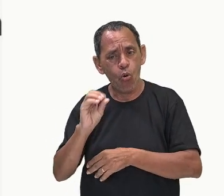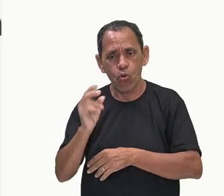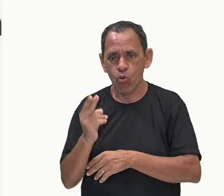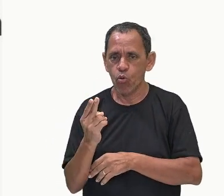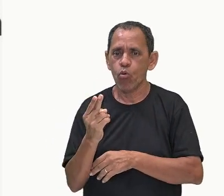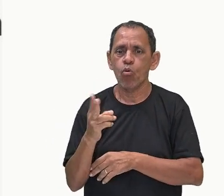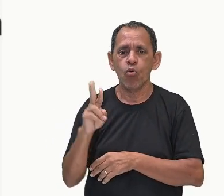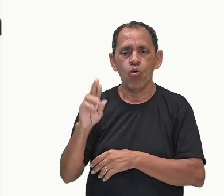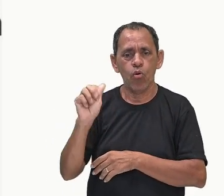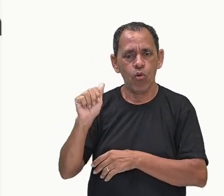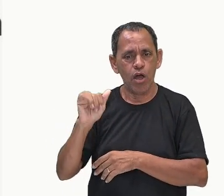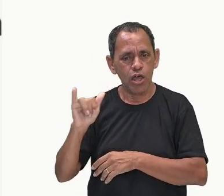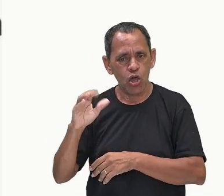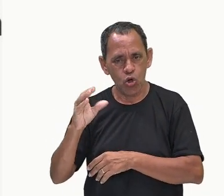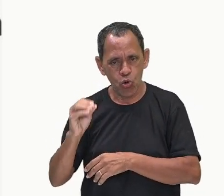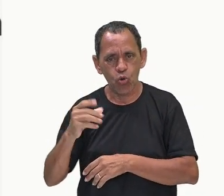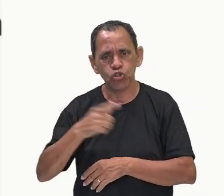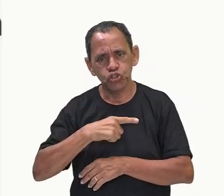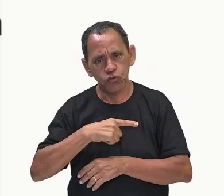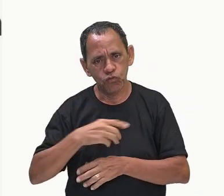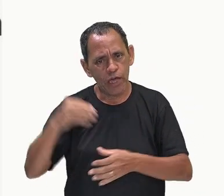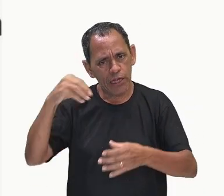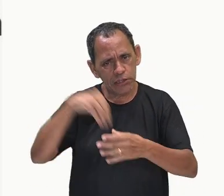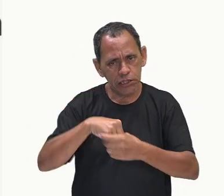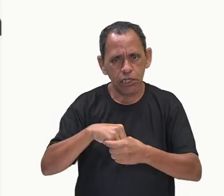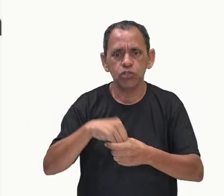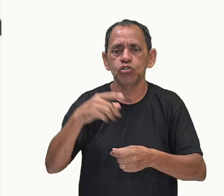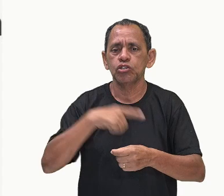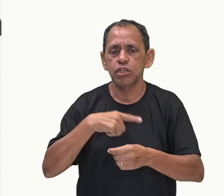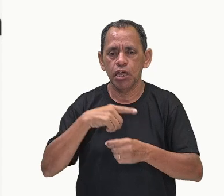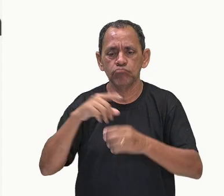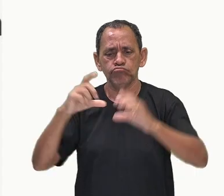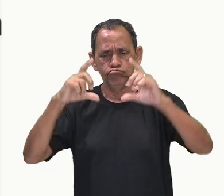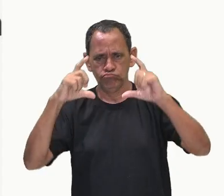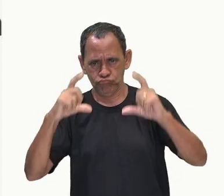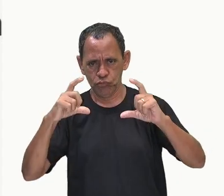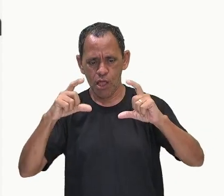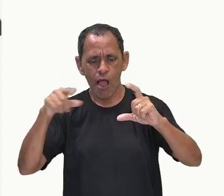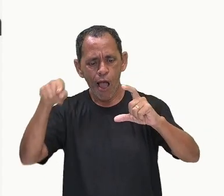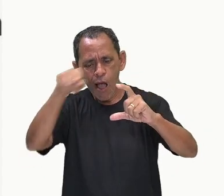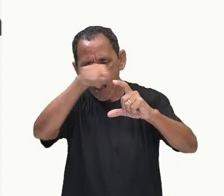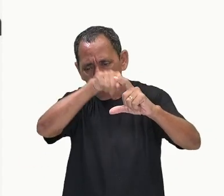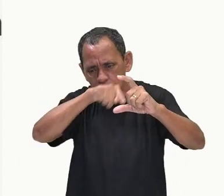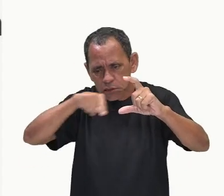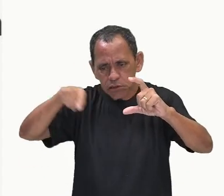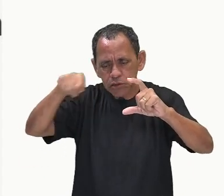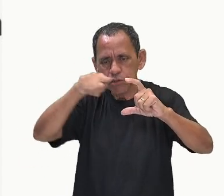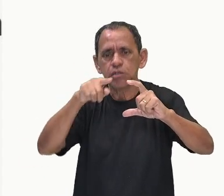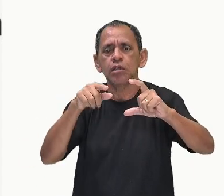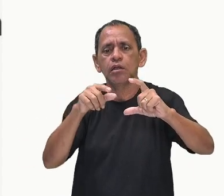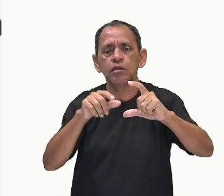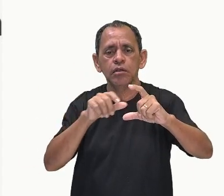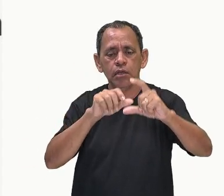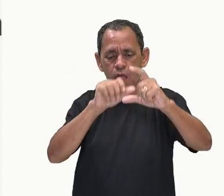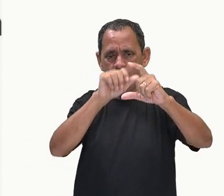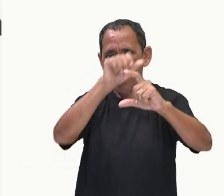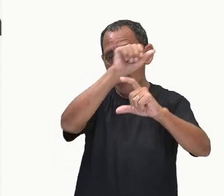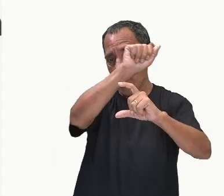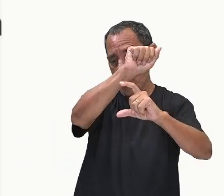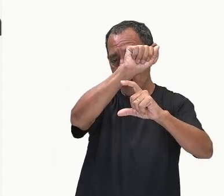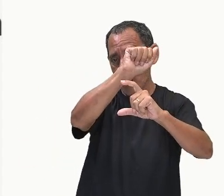essa outra circunferência, tá? Então a gente pode chamar o plano de cima de alfa e de baixo de